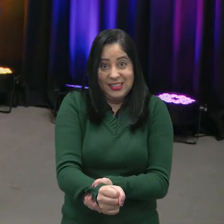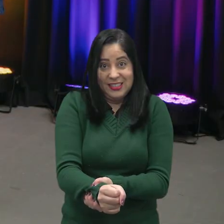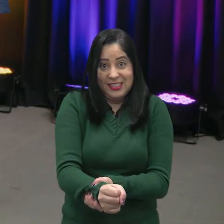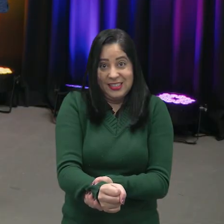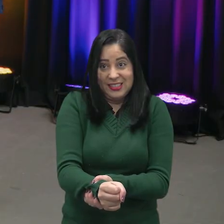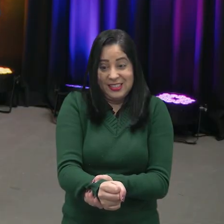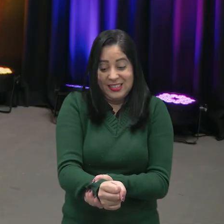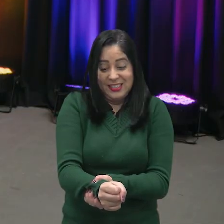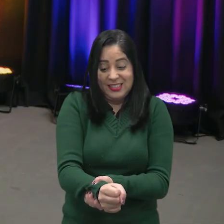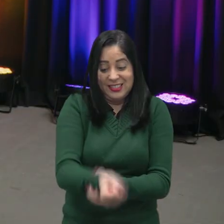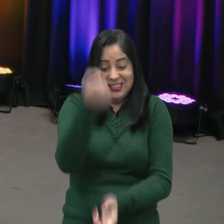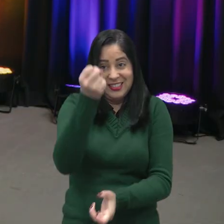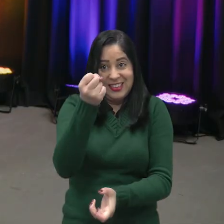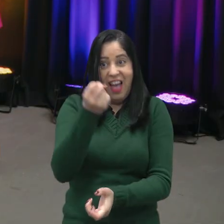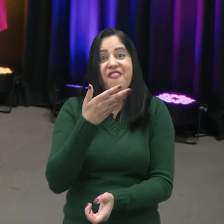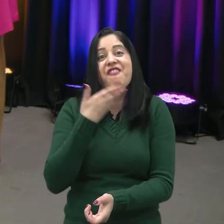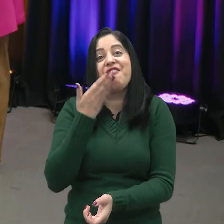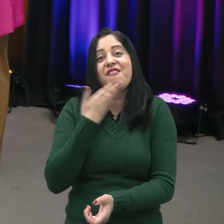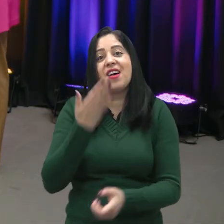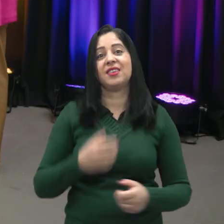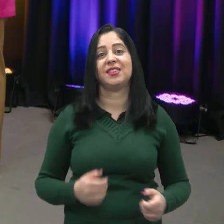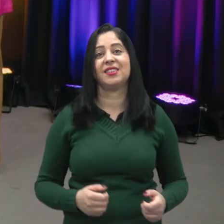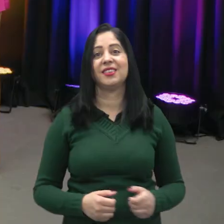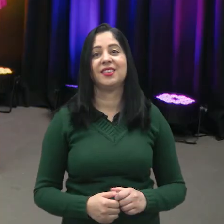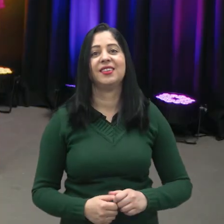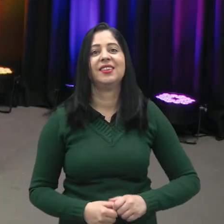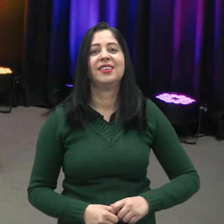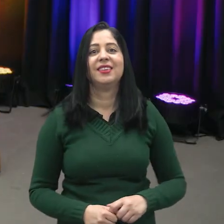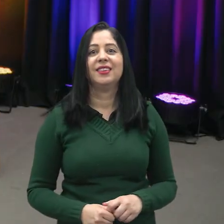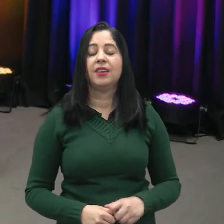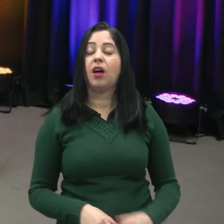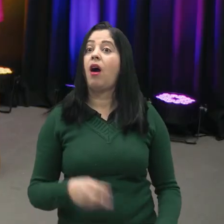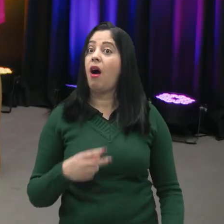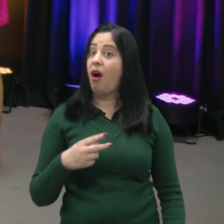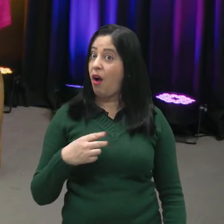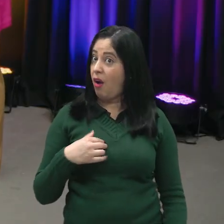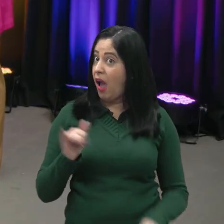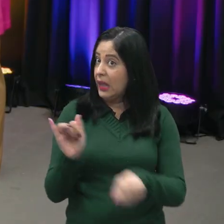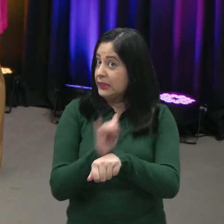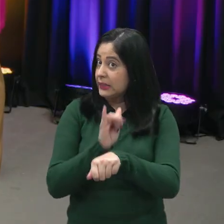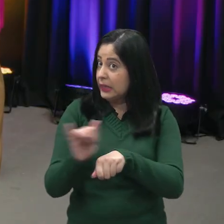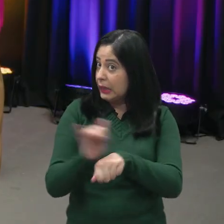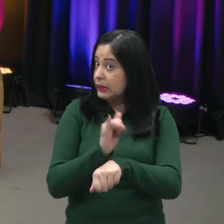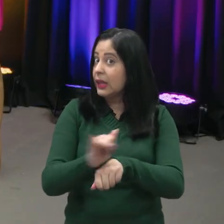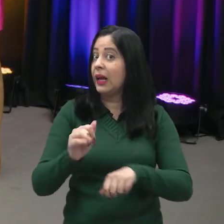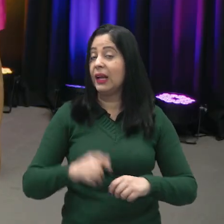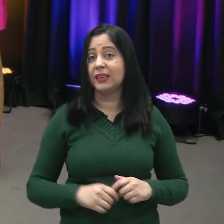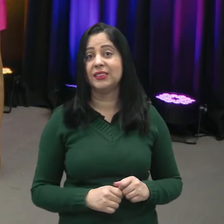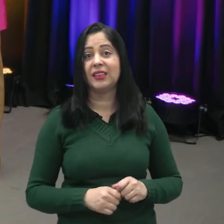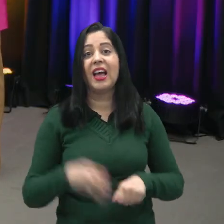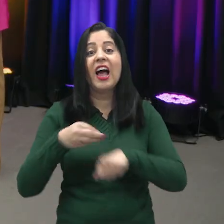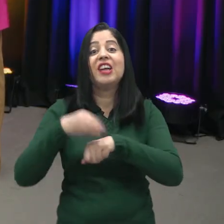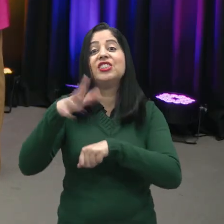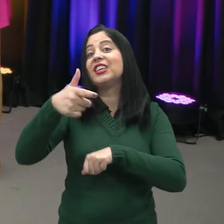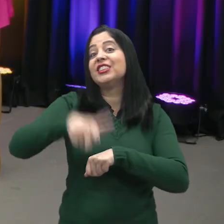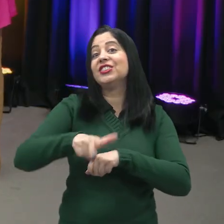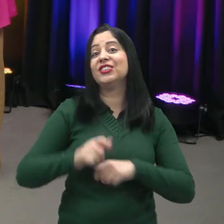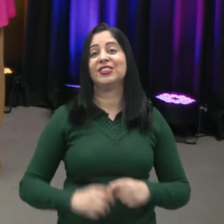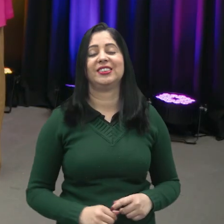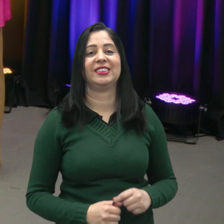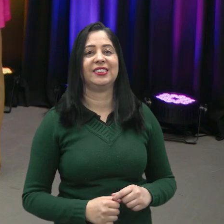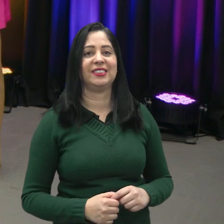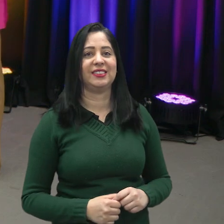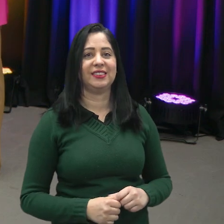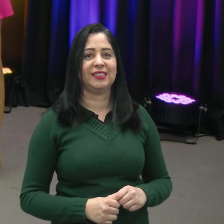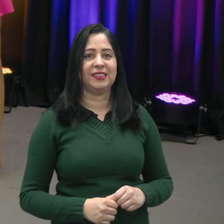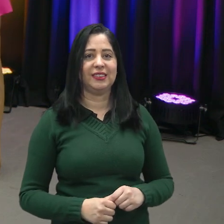dica, vamos lá. Mais uma dica, vamos lá. Então imagina que Mostra a situação. Eu tô caminhando aqui, o Alexandre